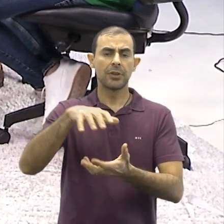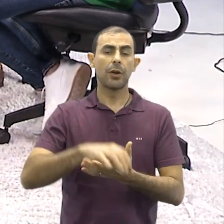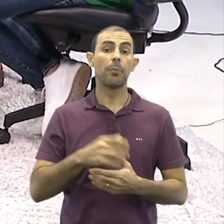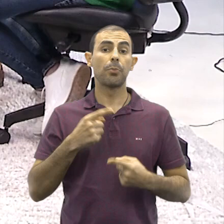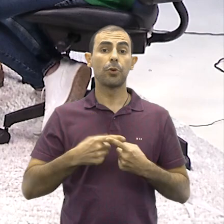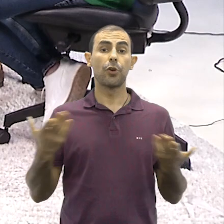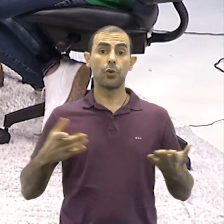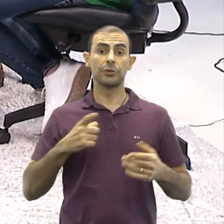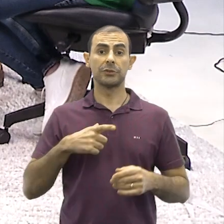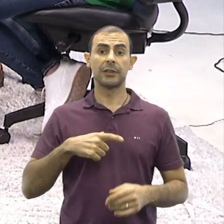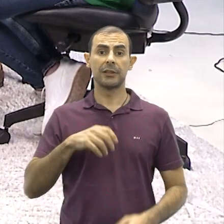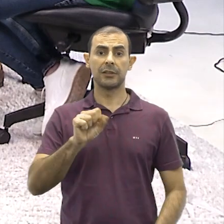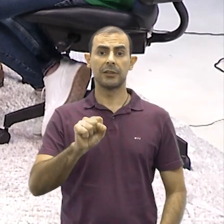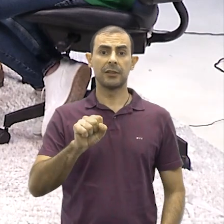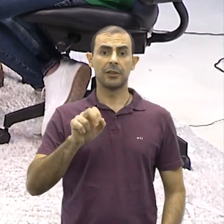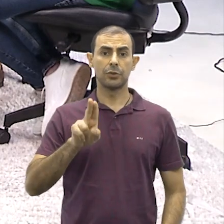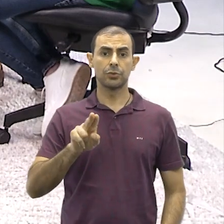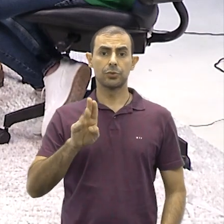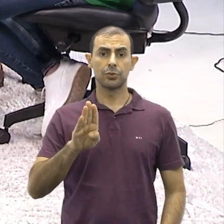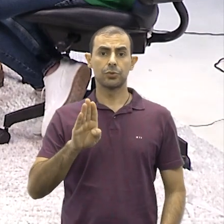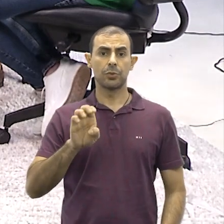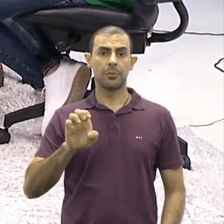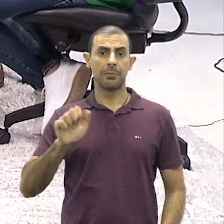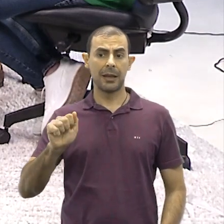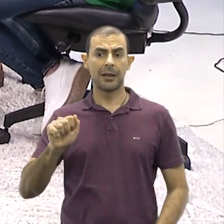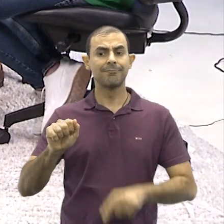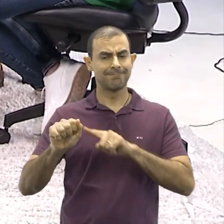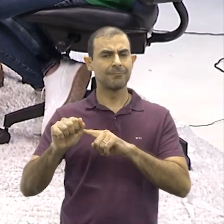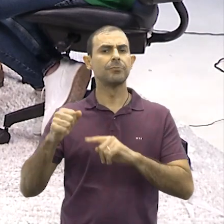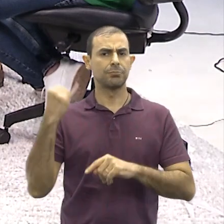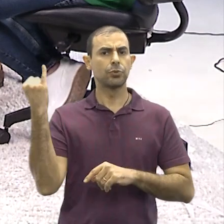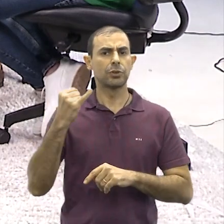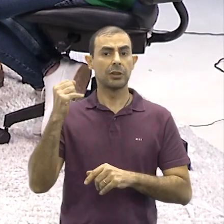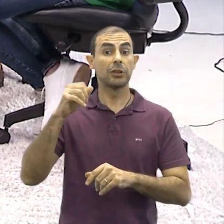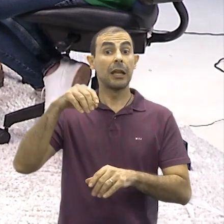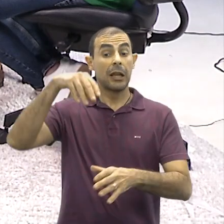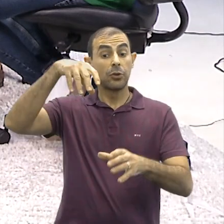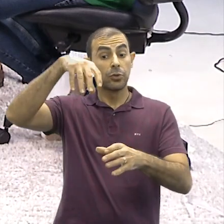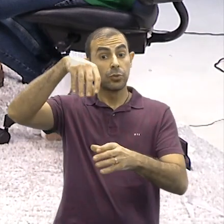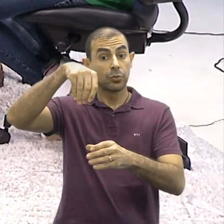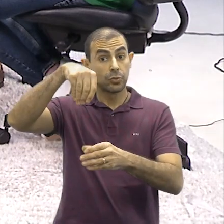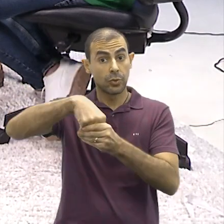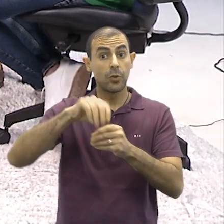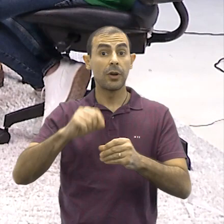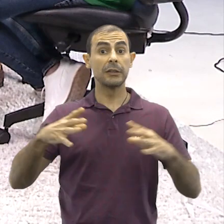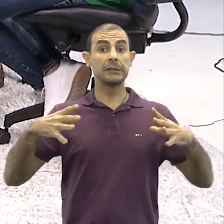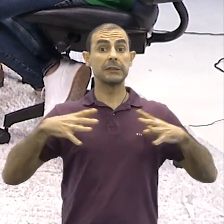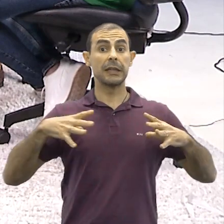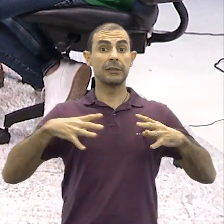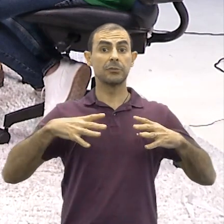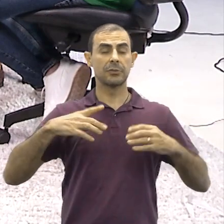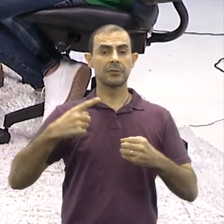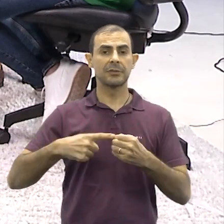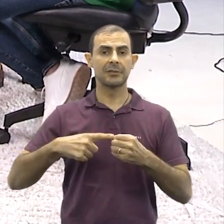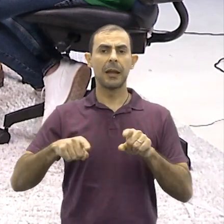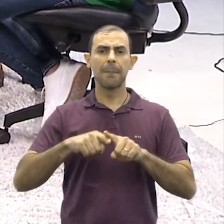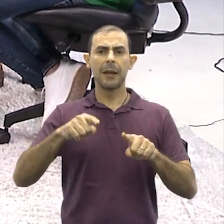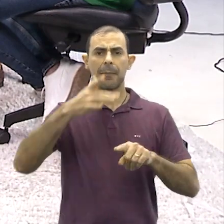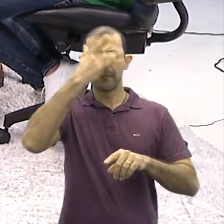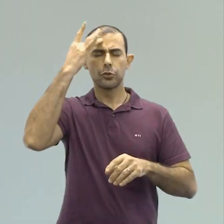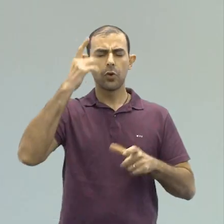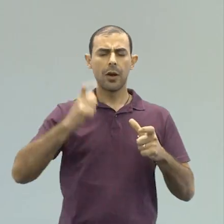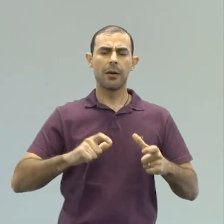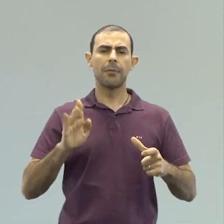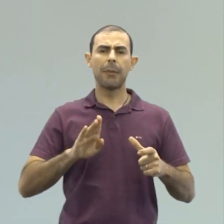a SUBEA, que é uma estrutura importante no centro da cidade. Mas a pessoa vulnerável, aquela que mora no Los Angeles, no Noroeste, não tem